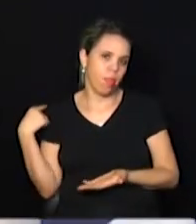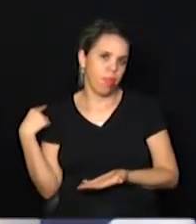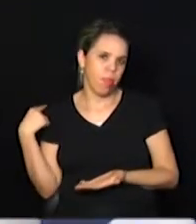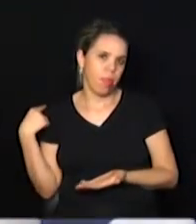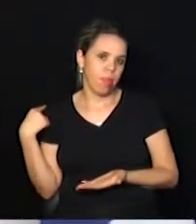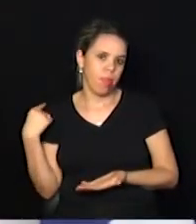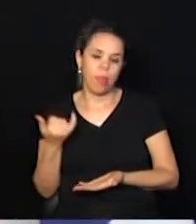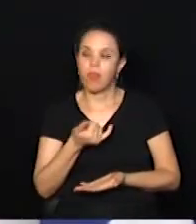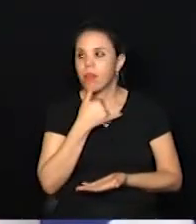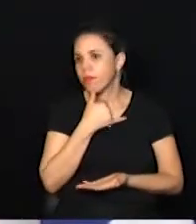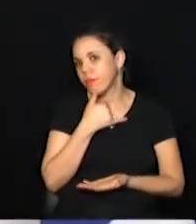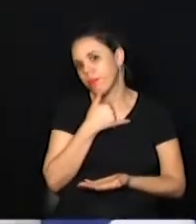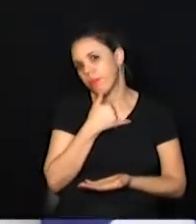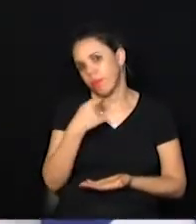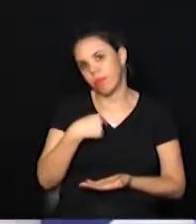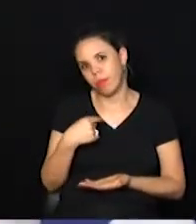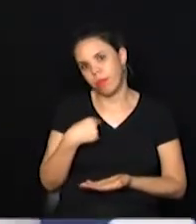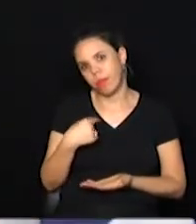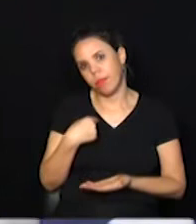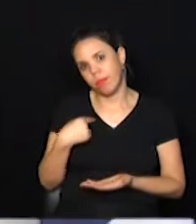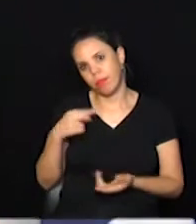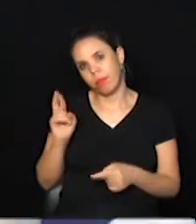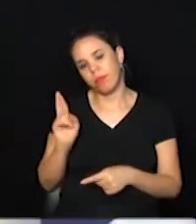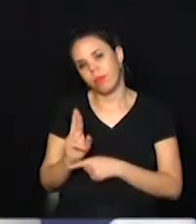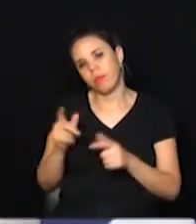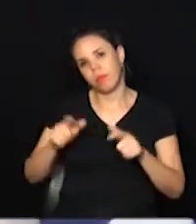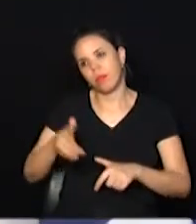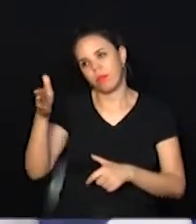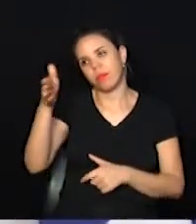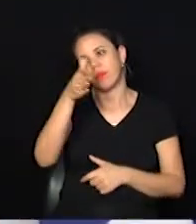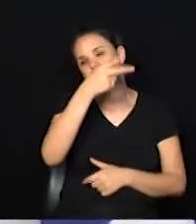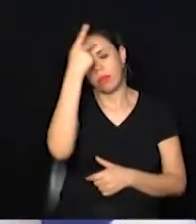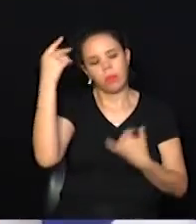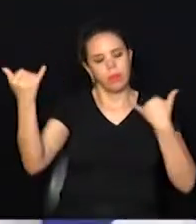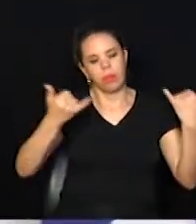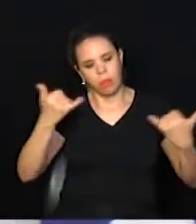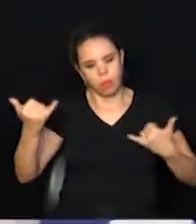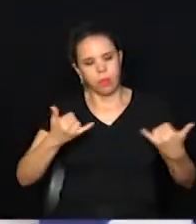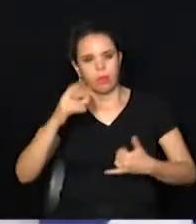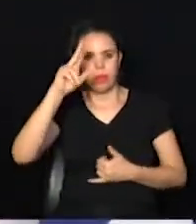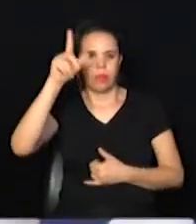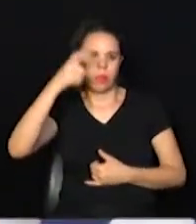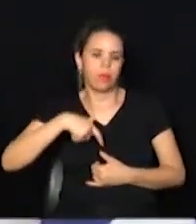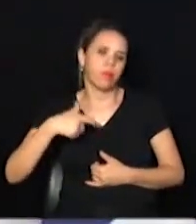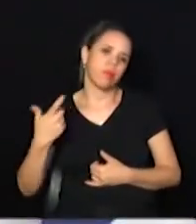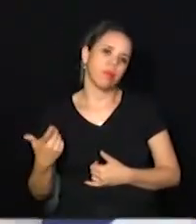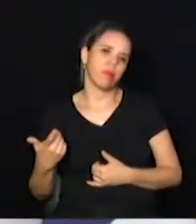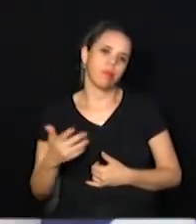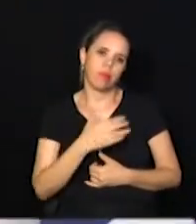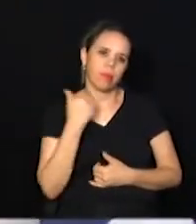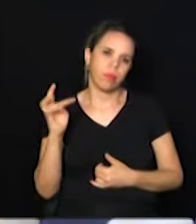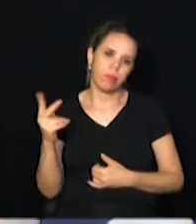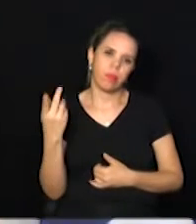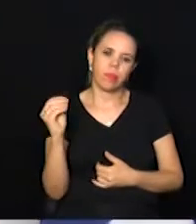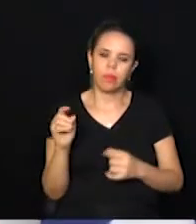essa tristeza? Era eu. Onde eu estava, não era eu, era a morte do Toninho